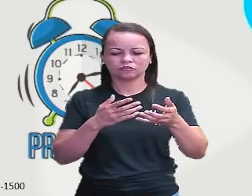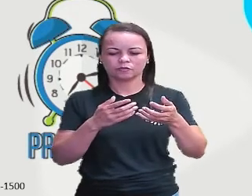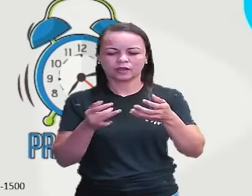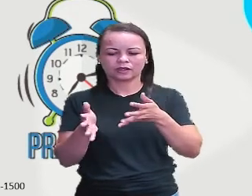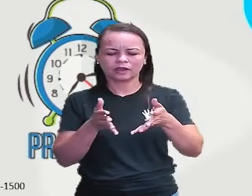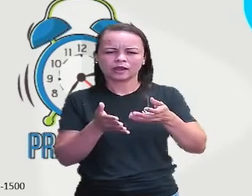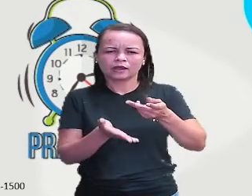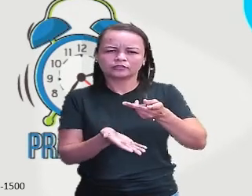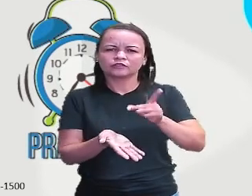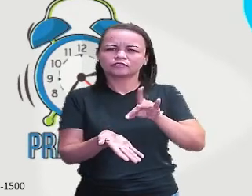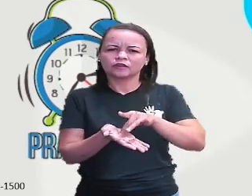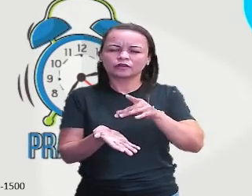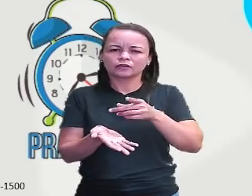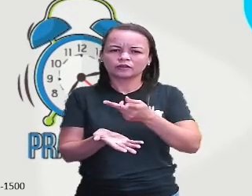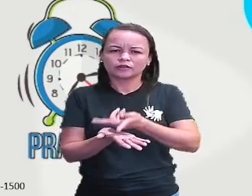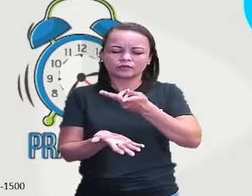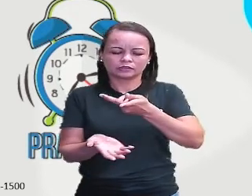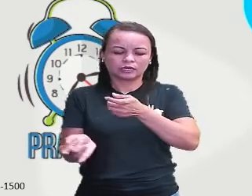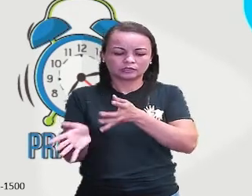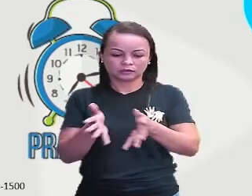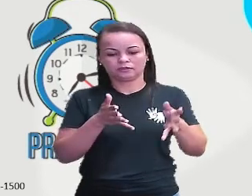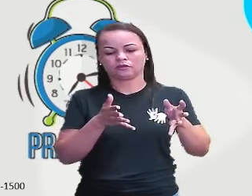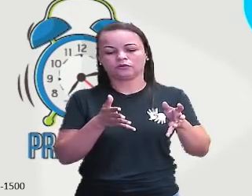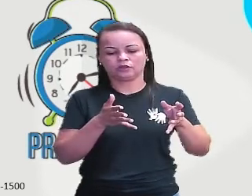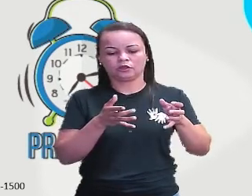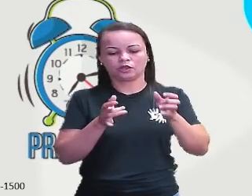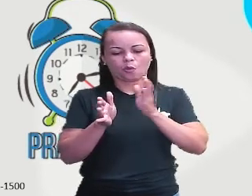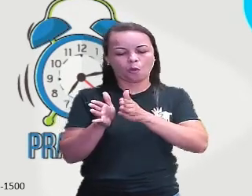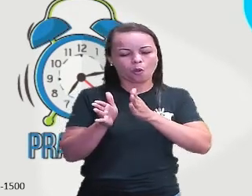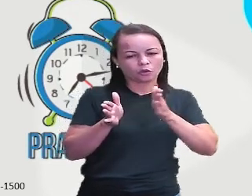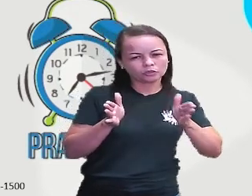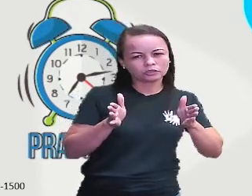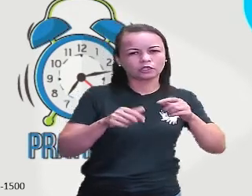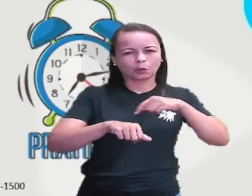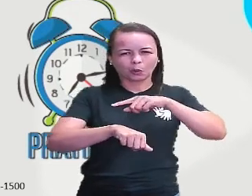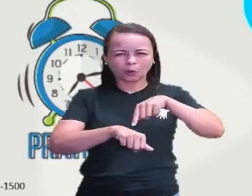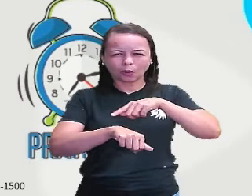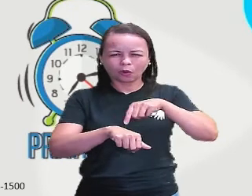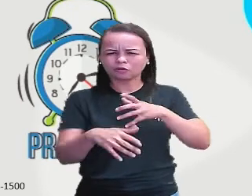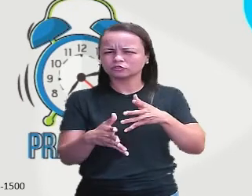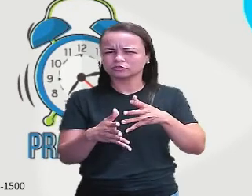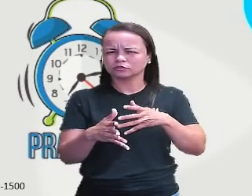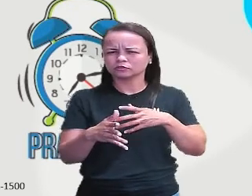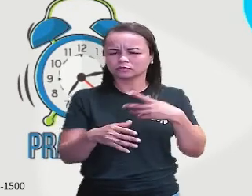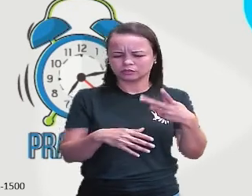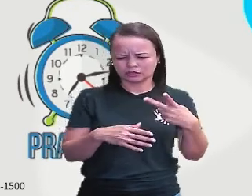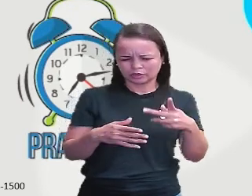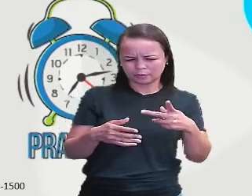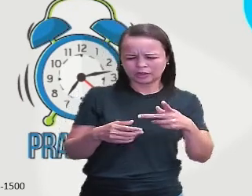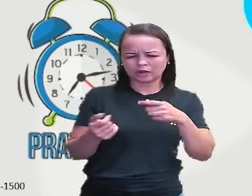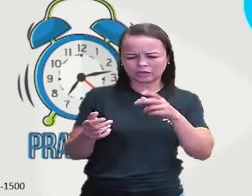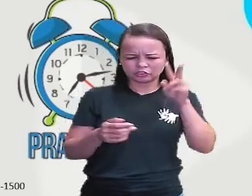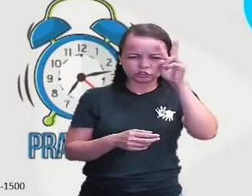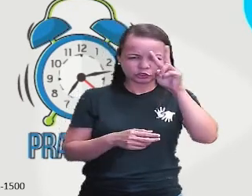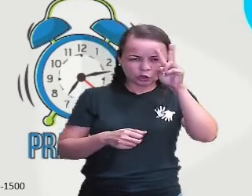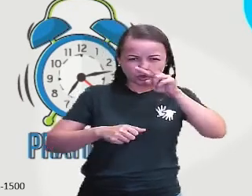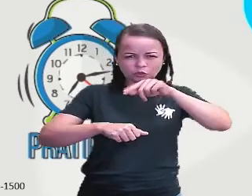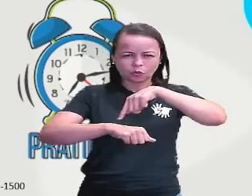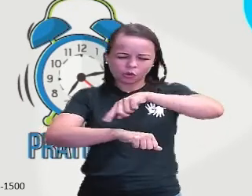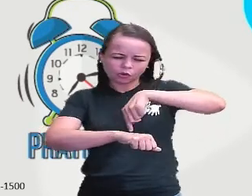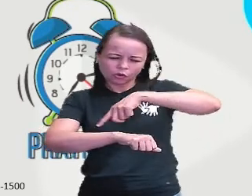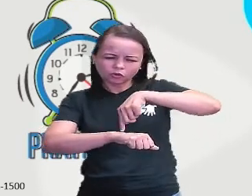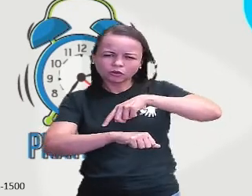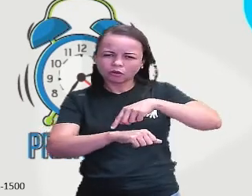fatos históricos em ordem cronológica. E aí, a crônica é um gênero narrativo marcado pela brevidade, narrando